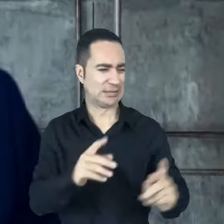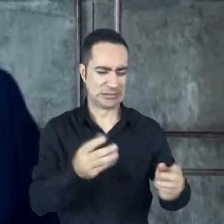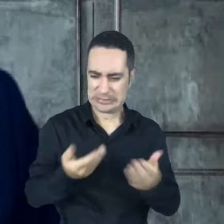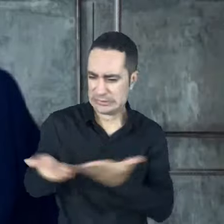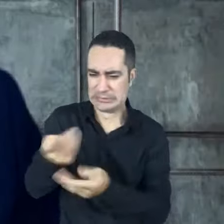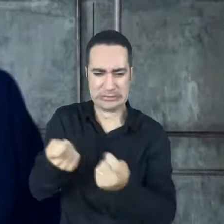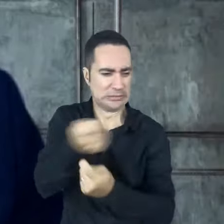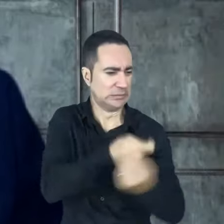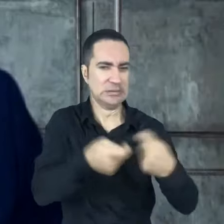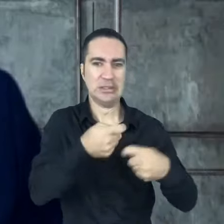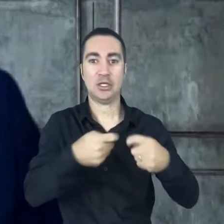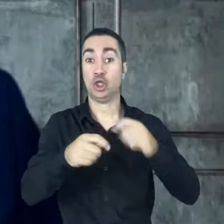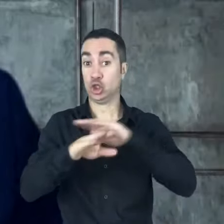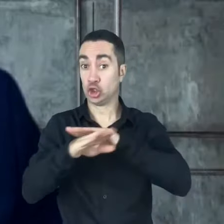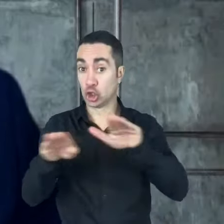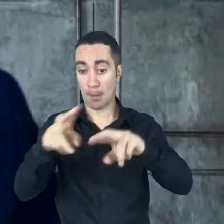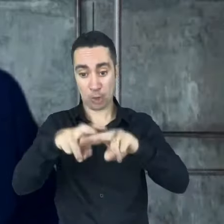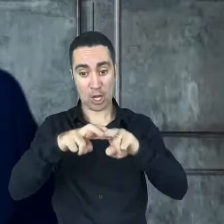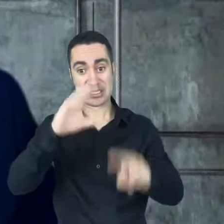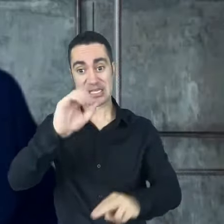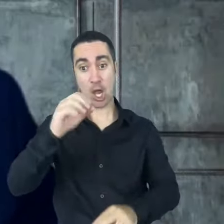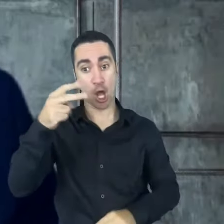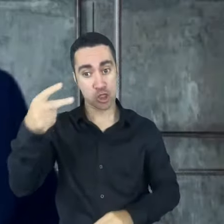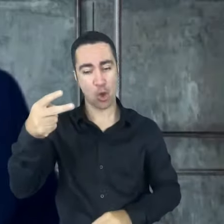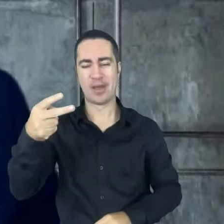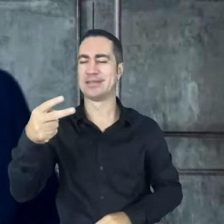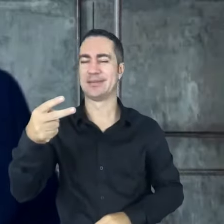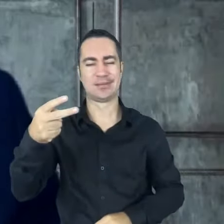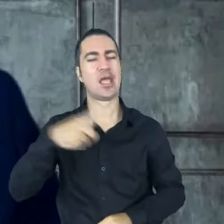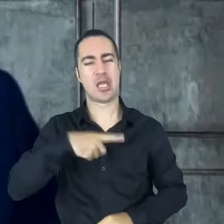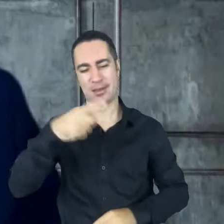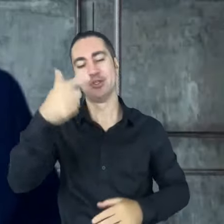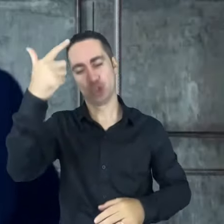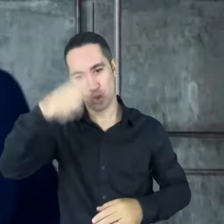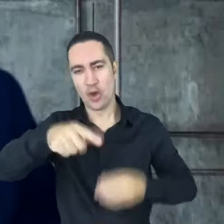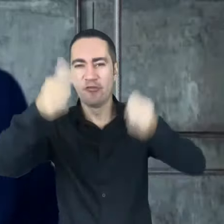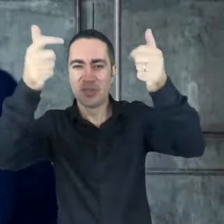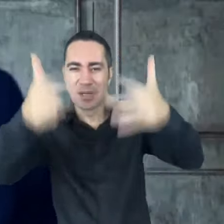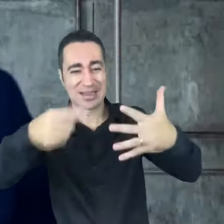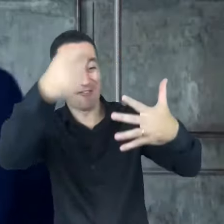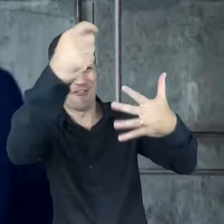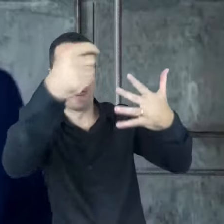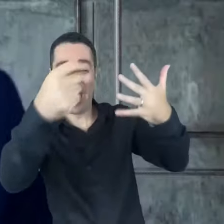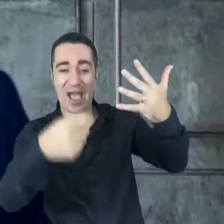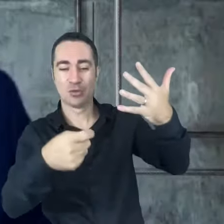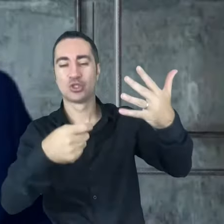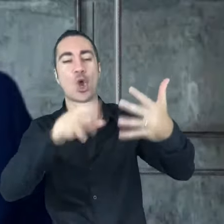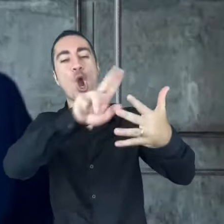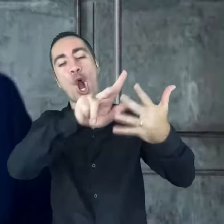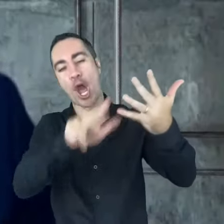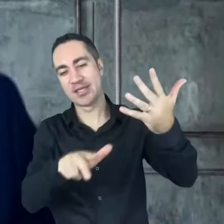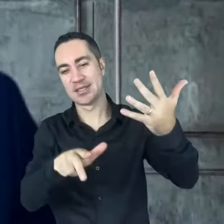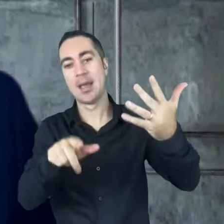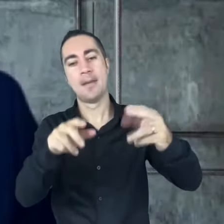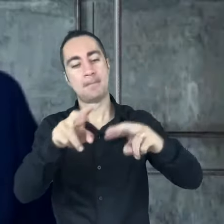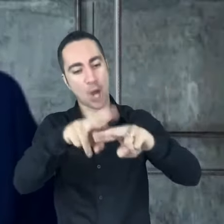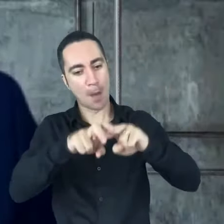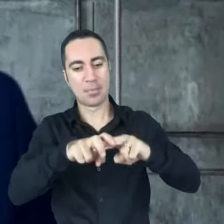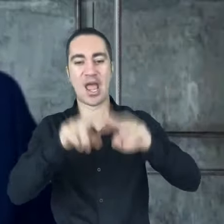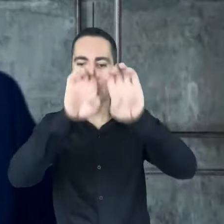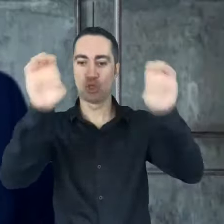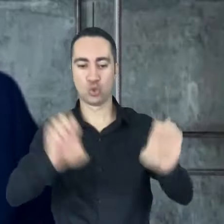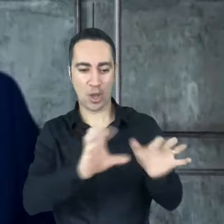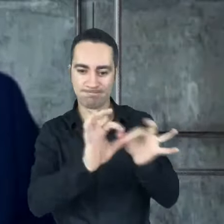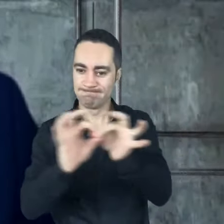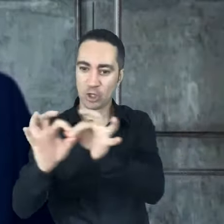só, e mercado de carbono, de novo, é muito pequeno relacionado a isso tudo que a gente tem que fazer. Sim,